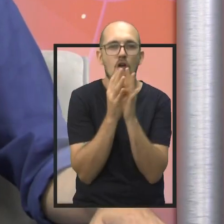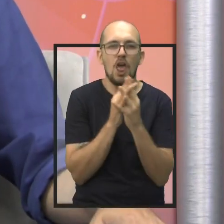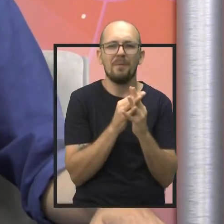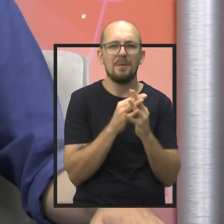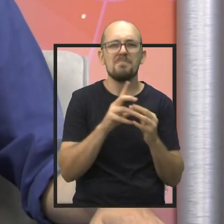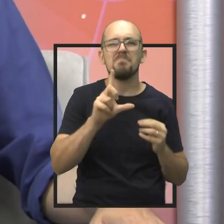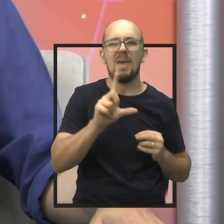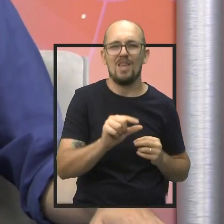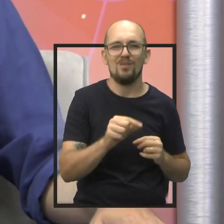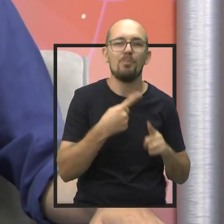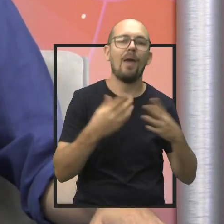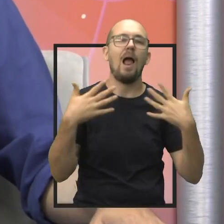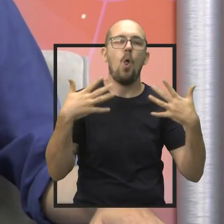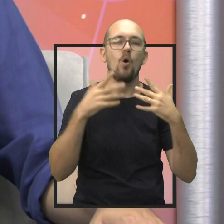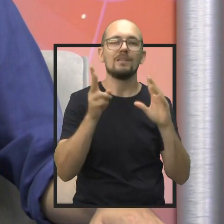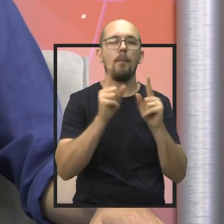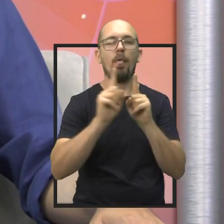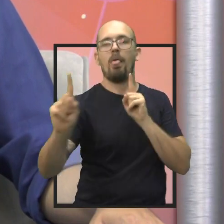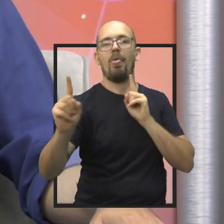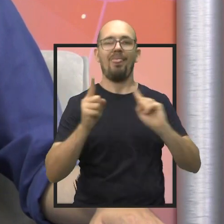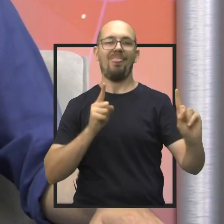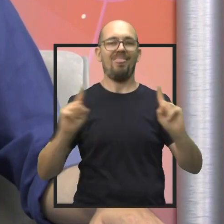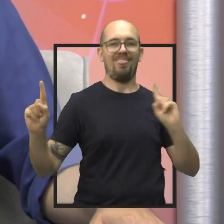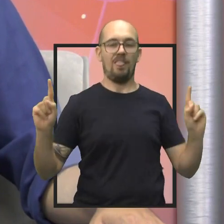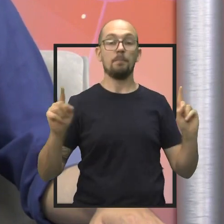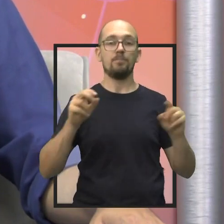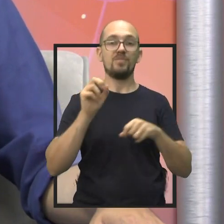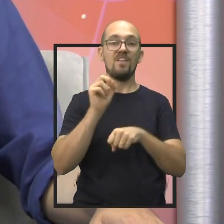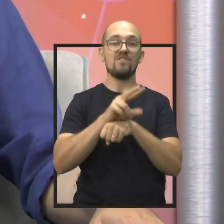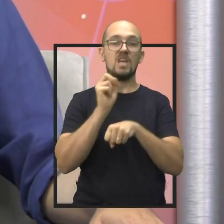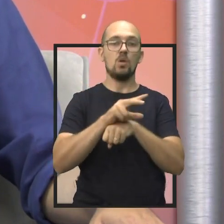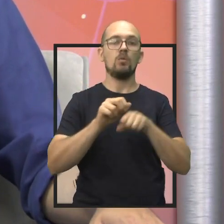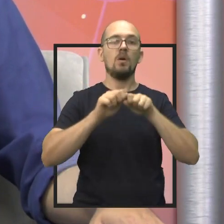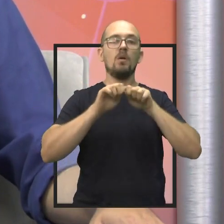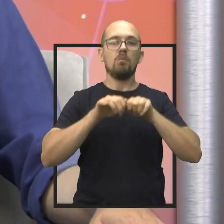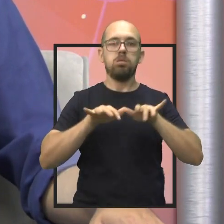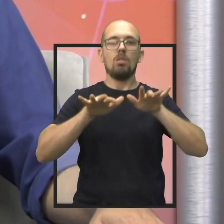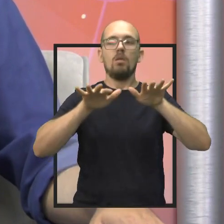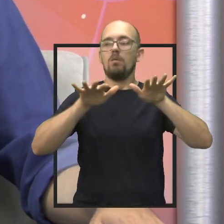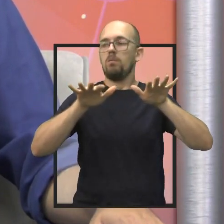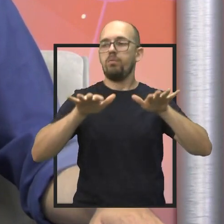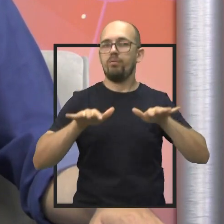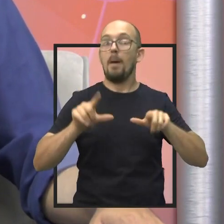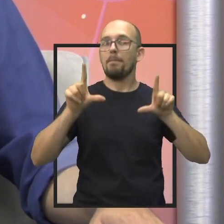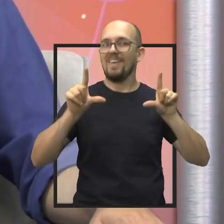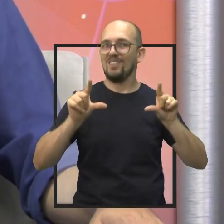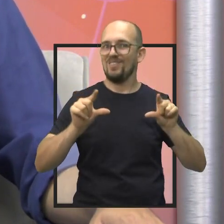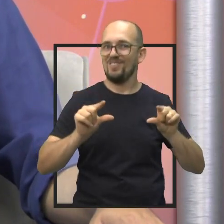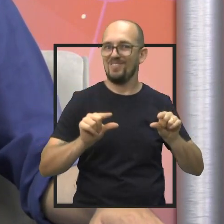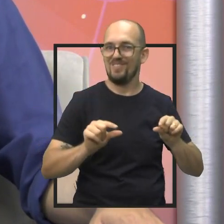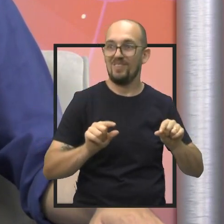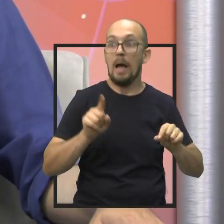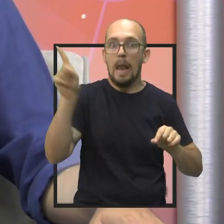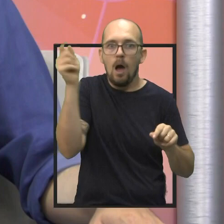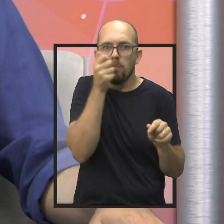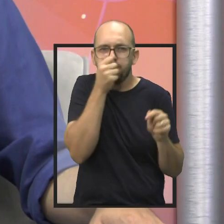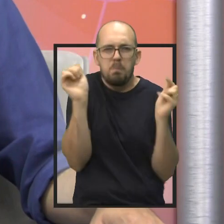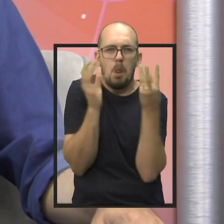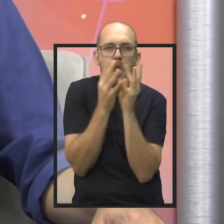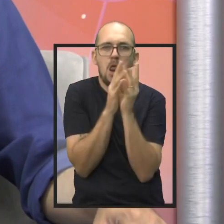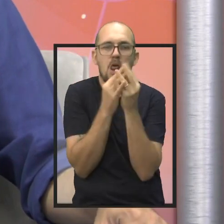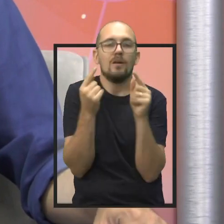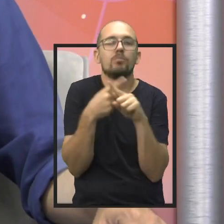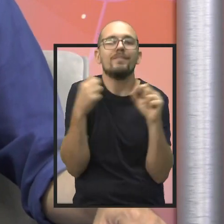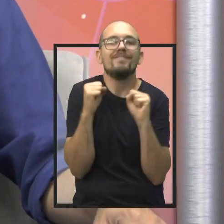Então, isso faz com que o vírus se propague muito menos, né? A gente tem que lembrar que no nosso país, apesar de a gente ter um clima quente